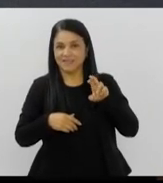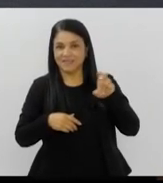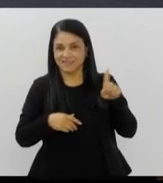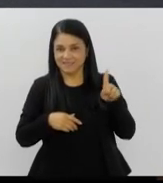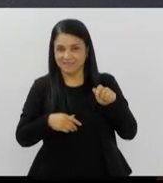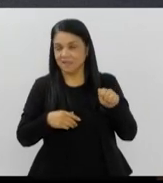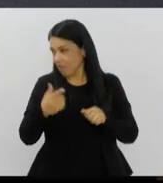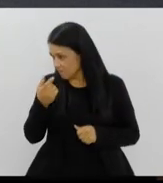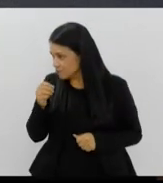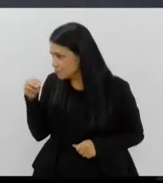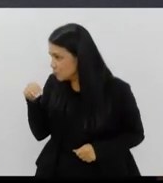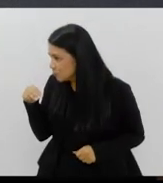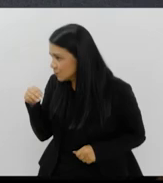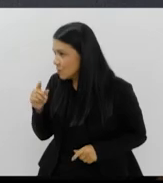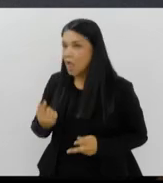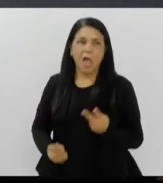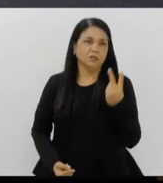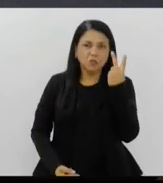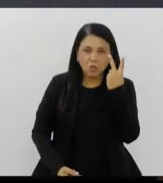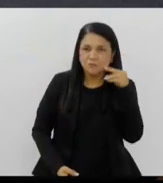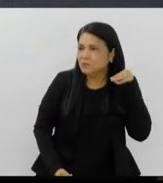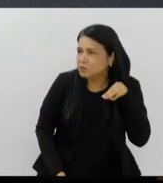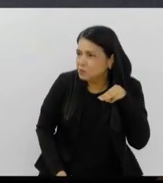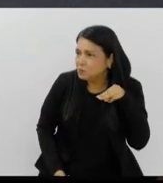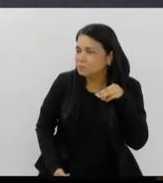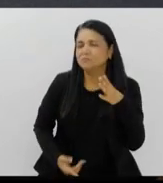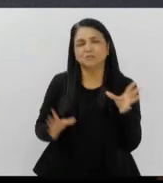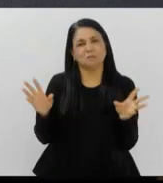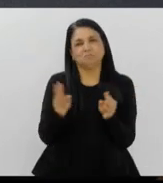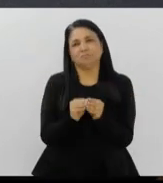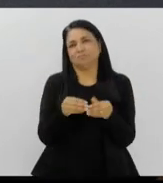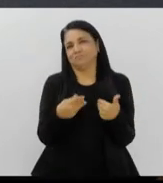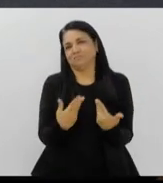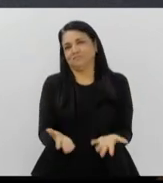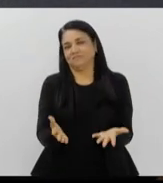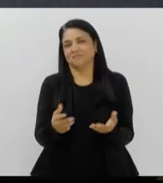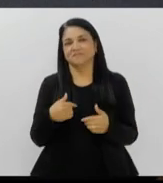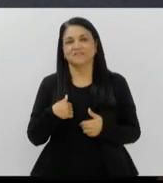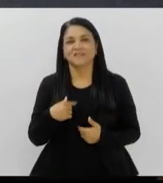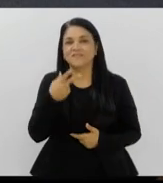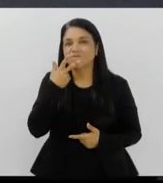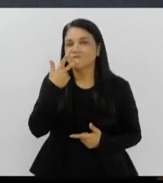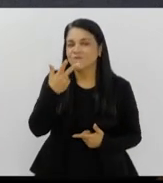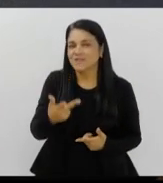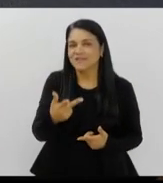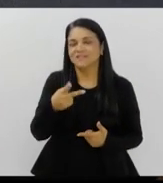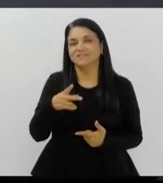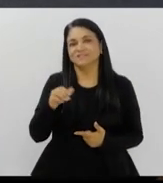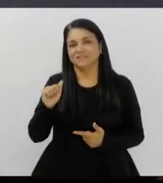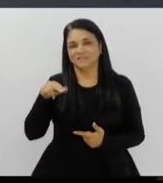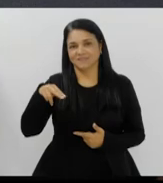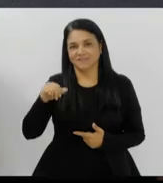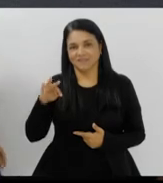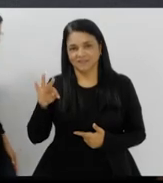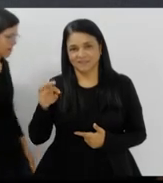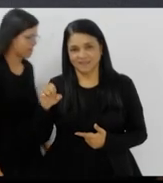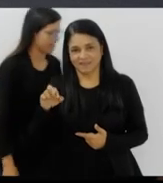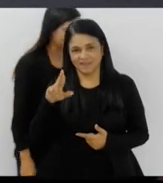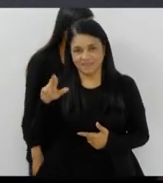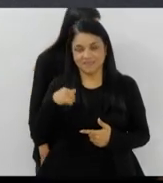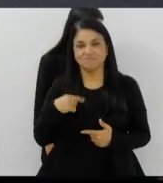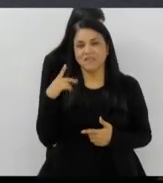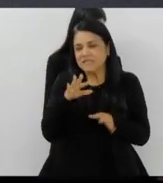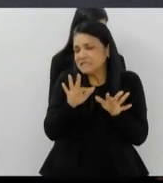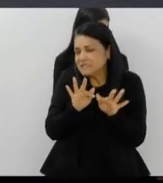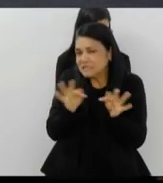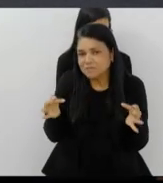Ju? Não. Dois? Eita, tá quase acabando. Enfim, falar de Ana Tereza Basílio é algo simples e complexo.